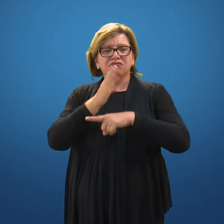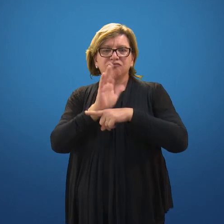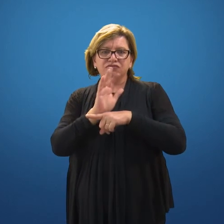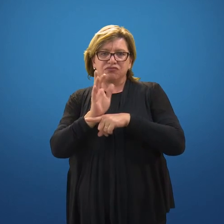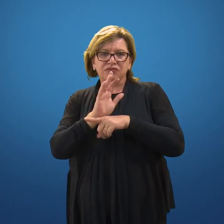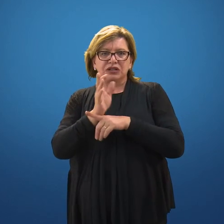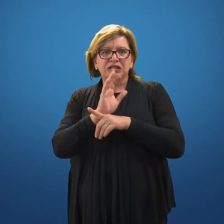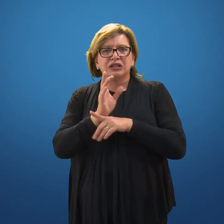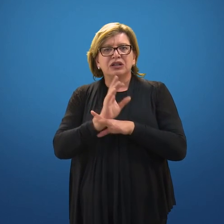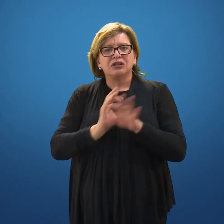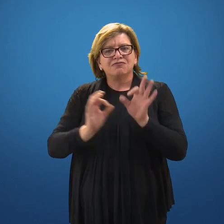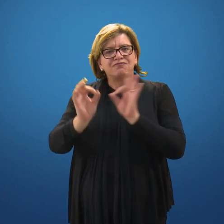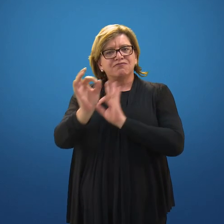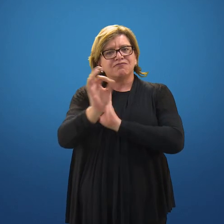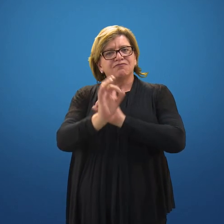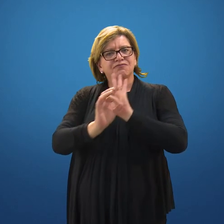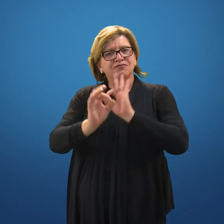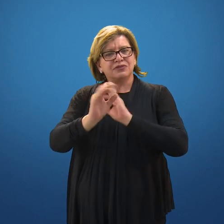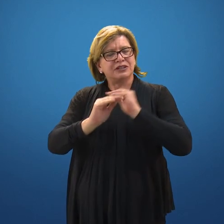ela foi